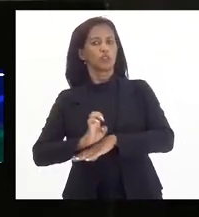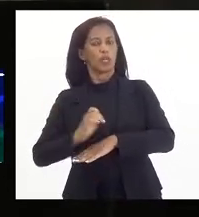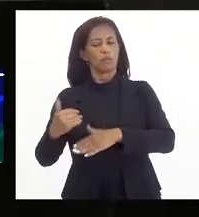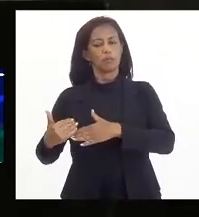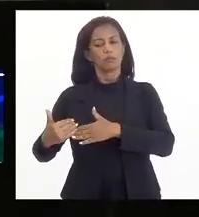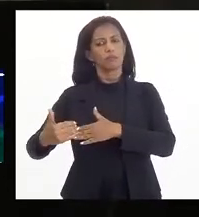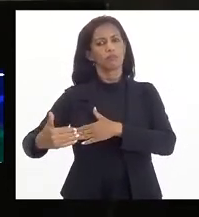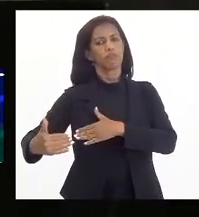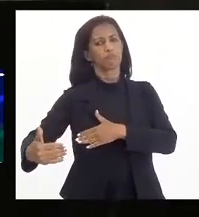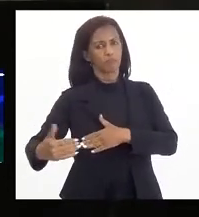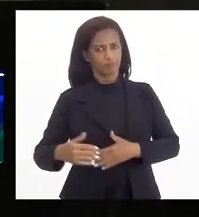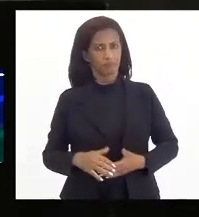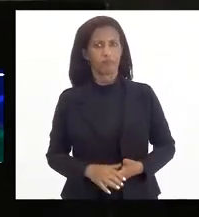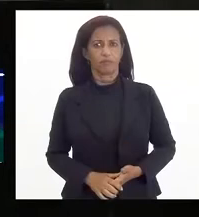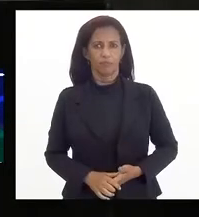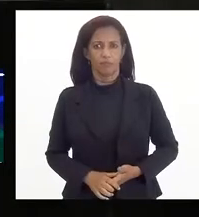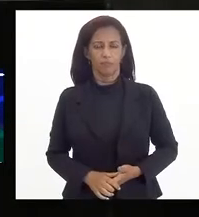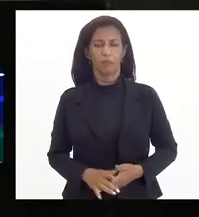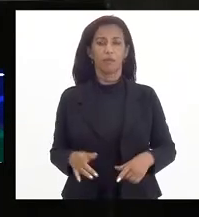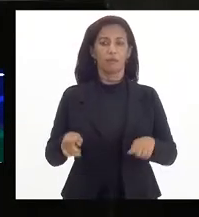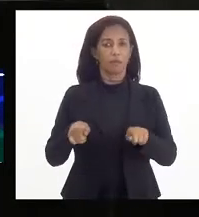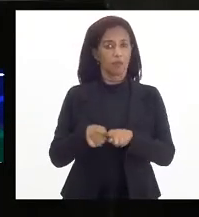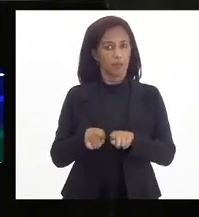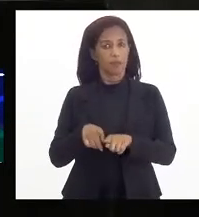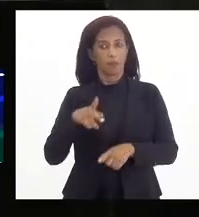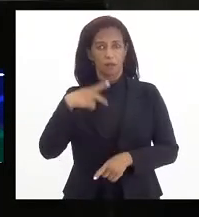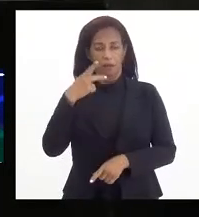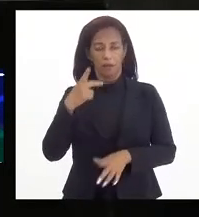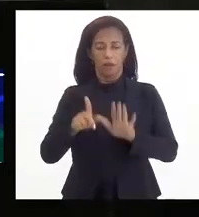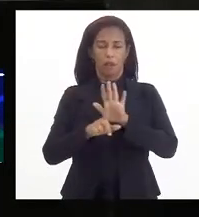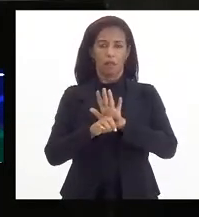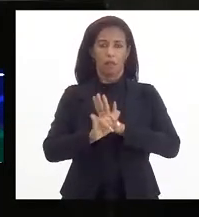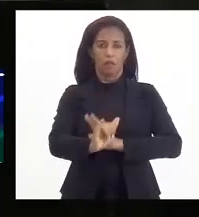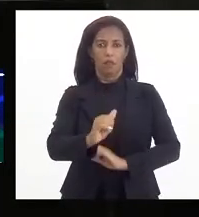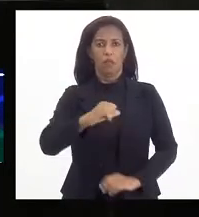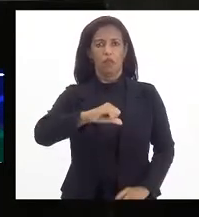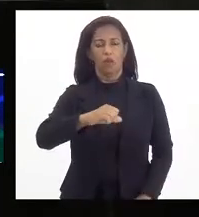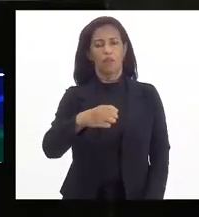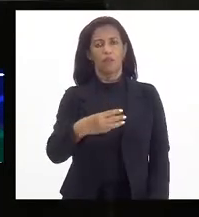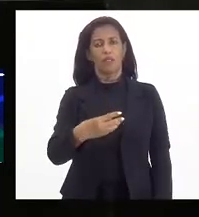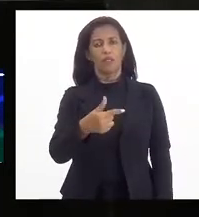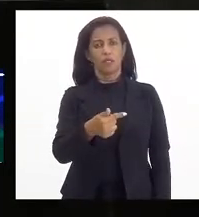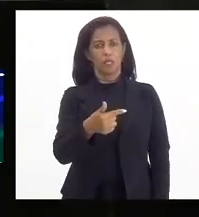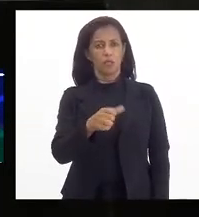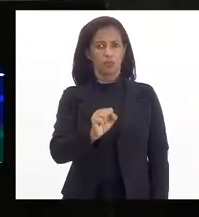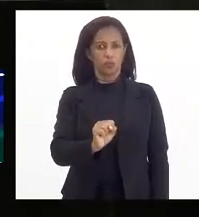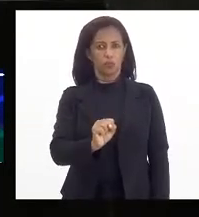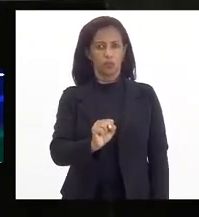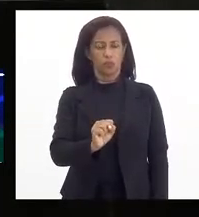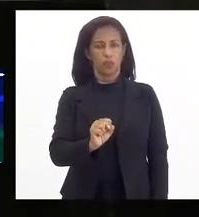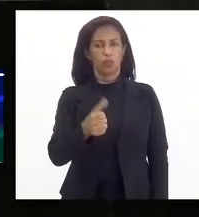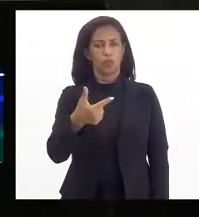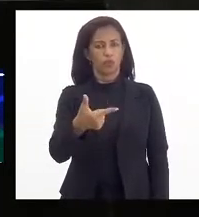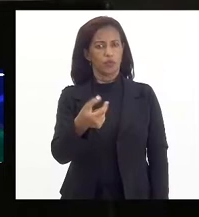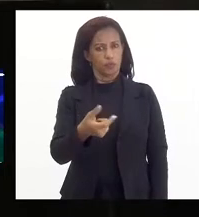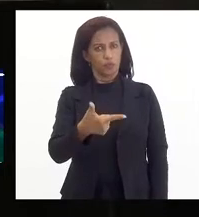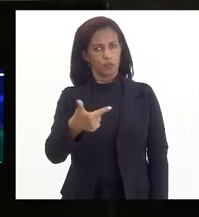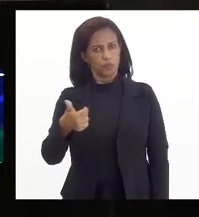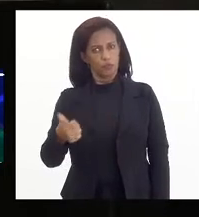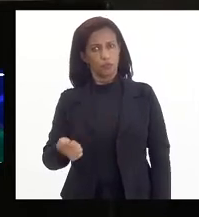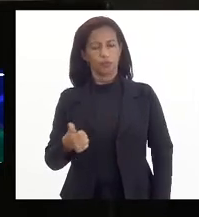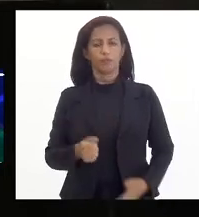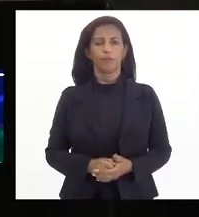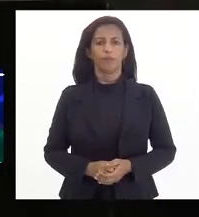prazo eu também falo da lei 9378 de 2021